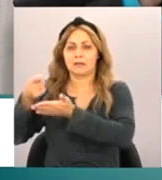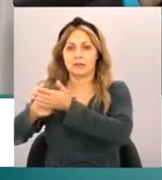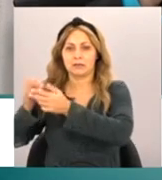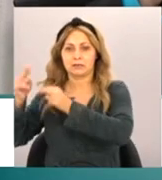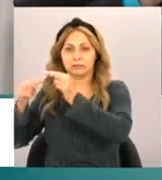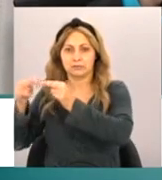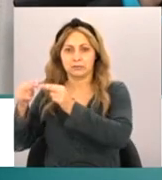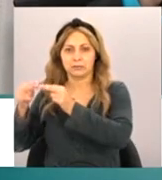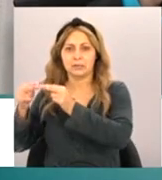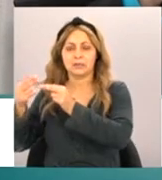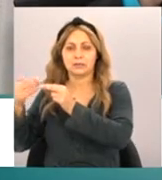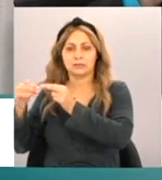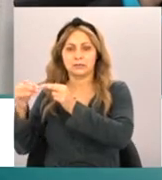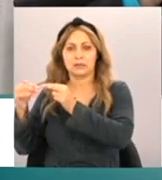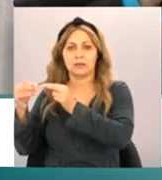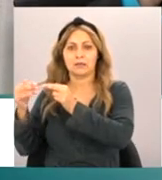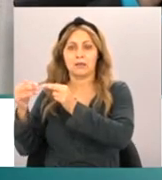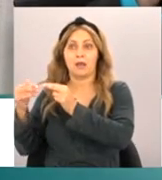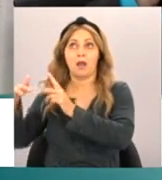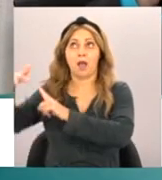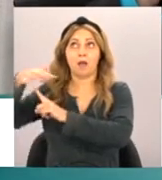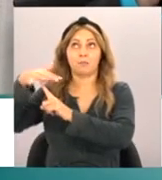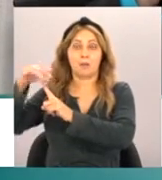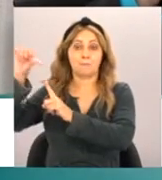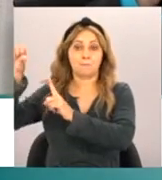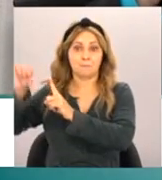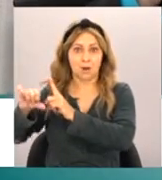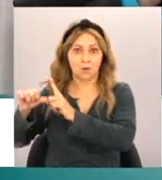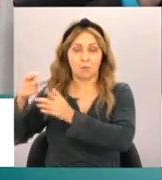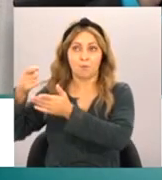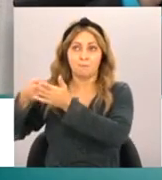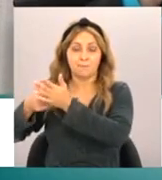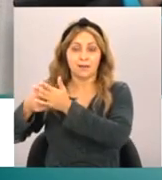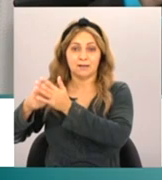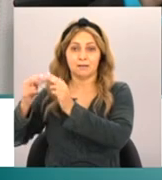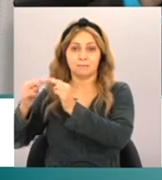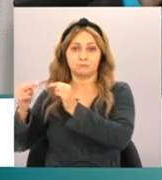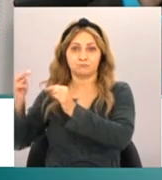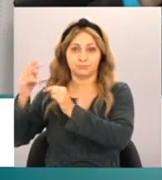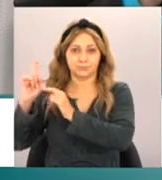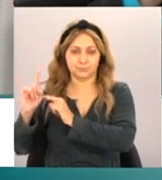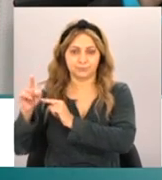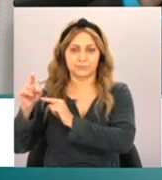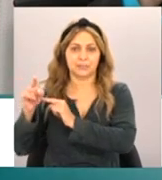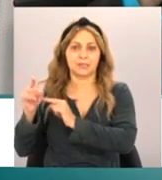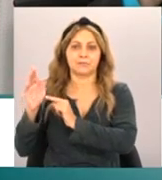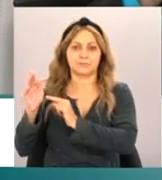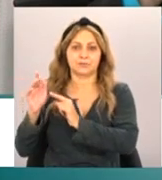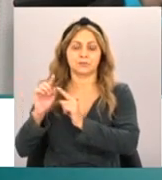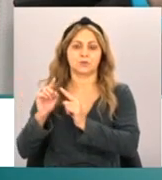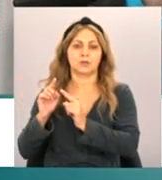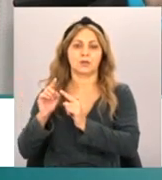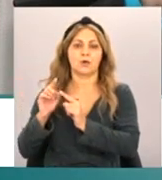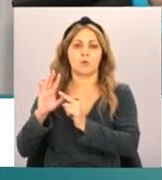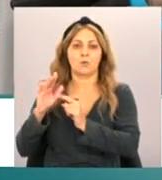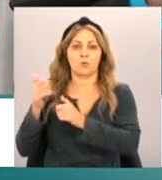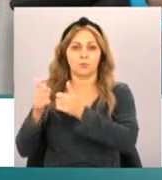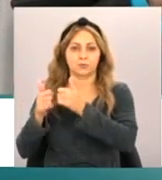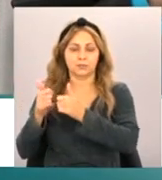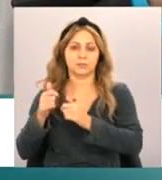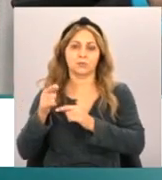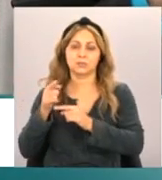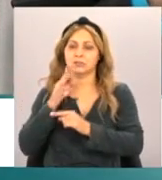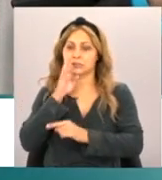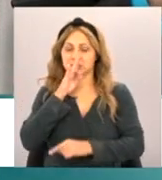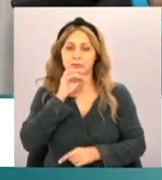enormes tonalidades negativo sobre o clima não é taxada de forma a que seja sempre competitivo nos trajetos em que isso faz sentido ir de comboio